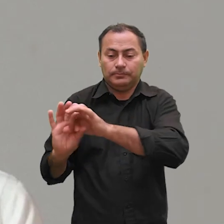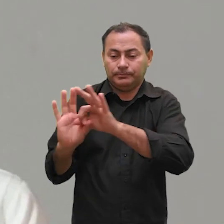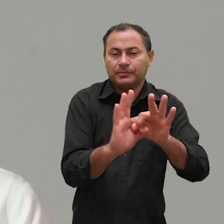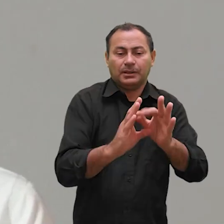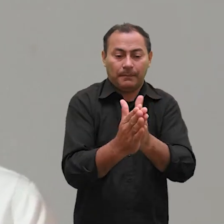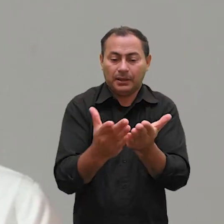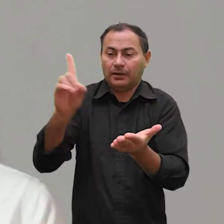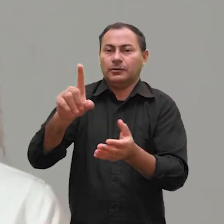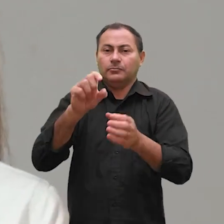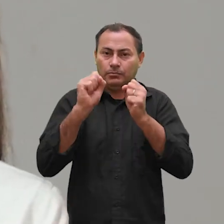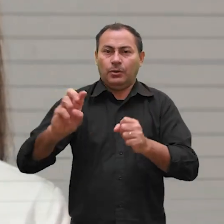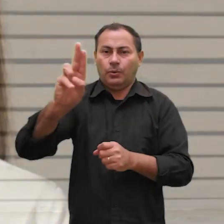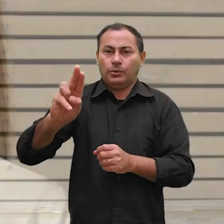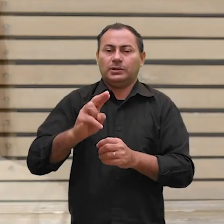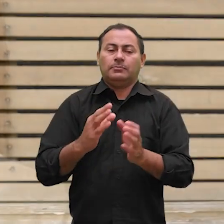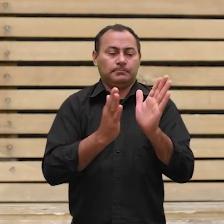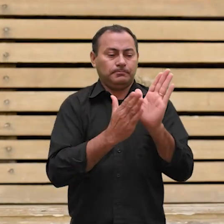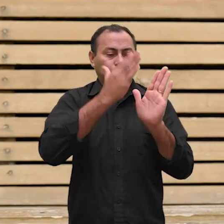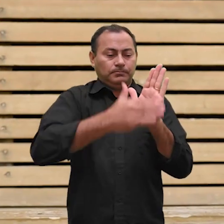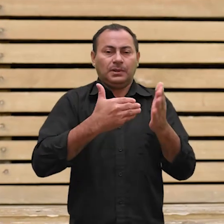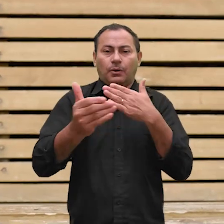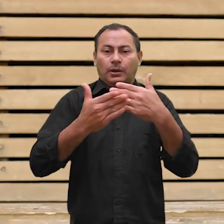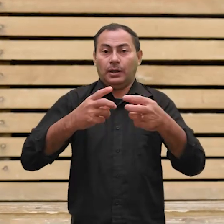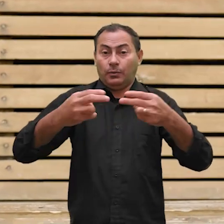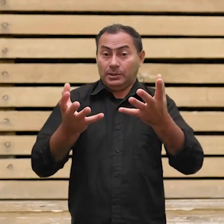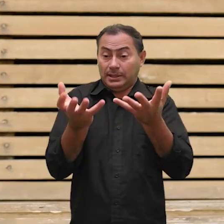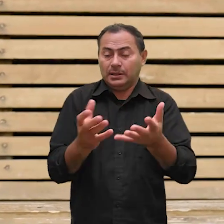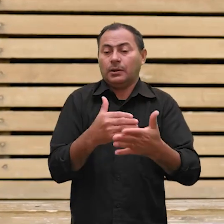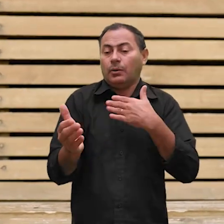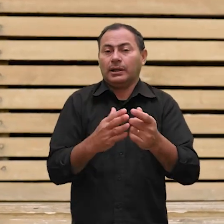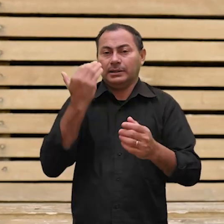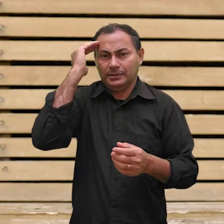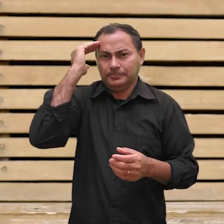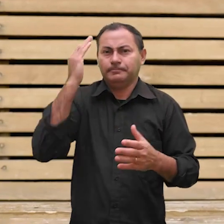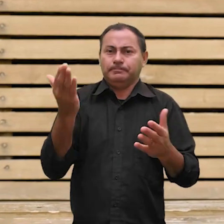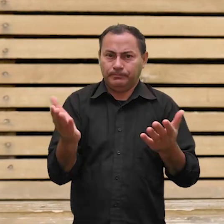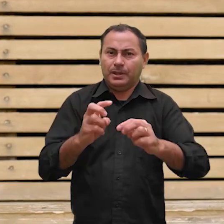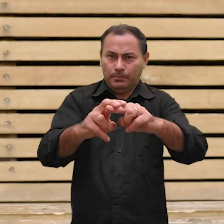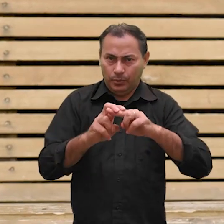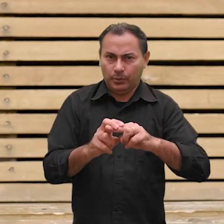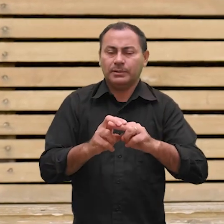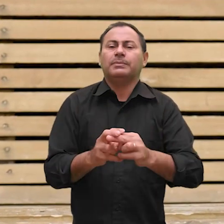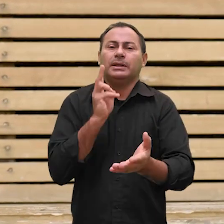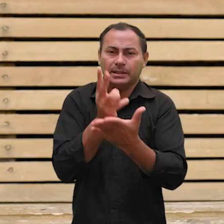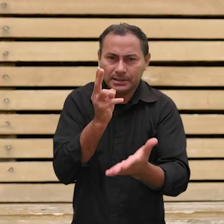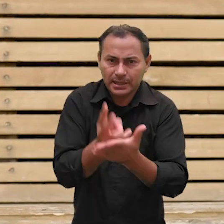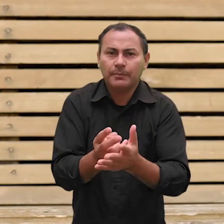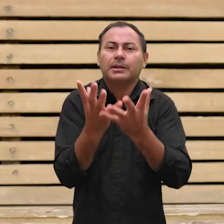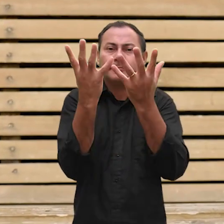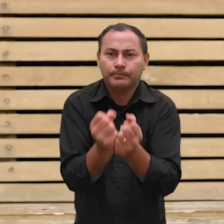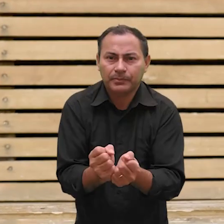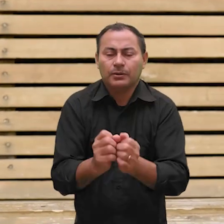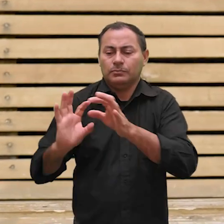Mudando o contexto das Escrituras, você pode usá-las para provar qualquer coisa que quiser, qualquer ponto de vista. Por isso,